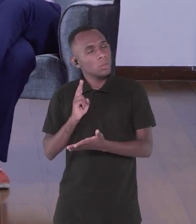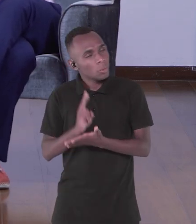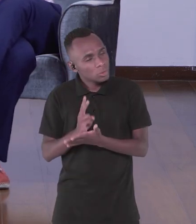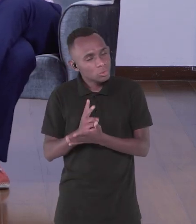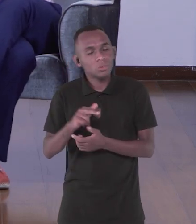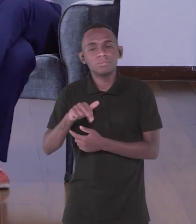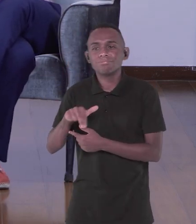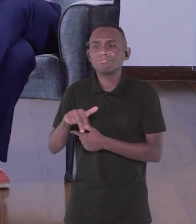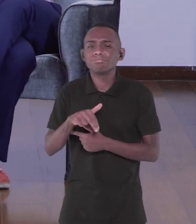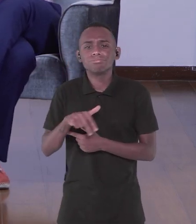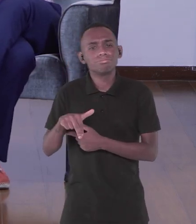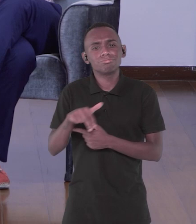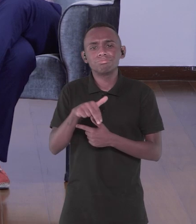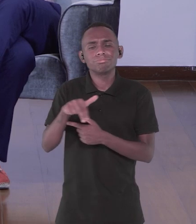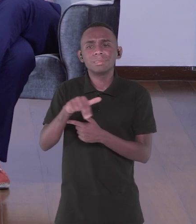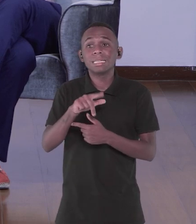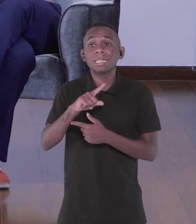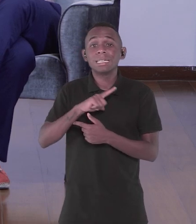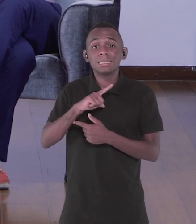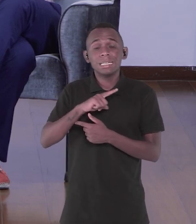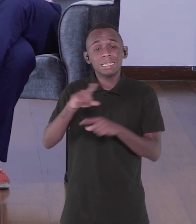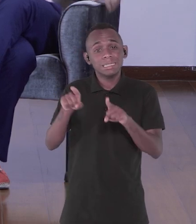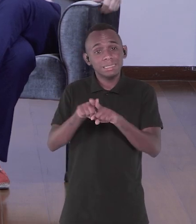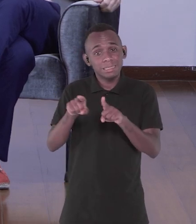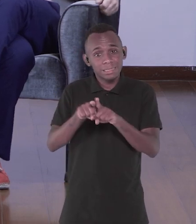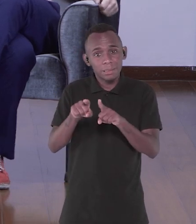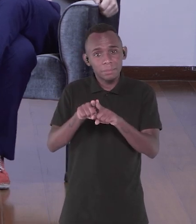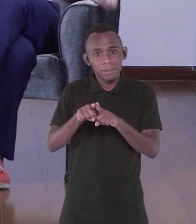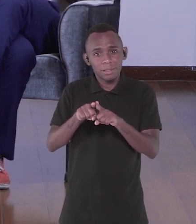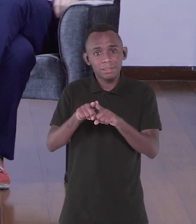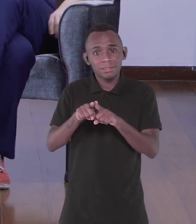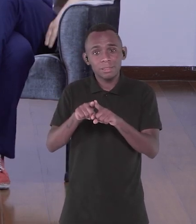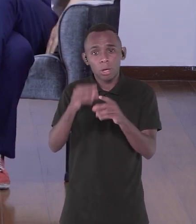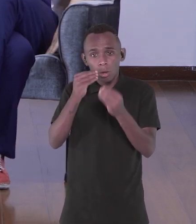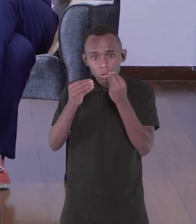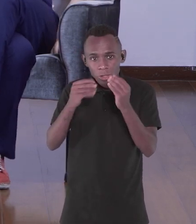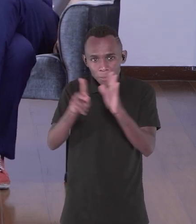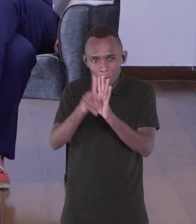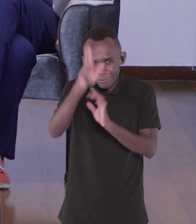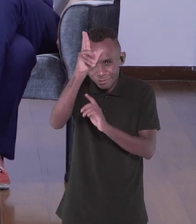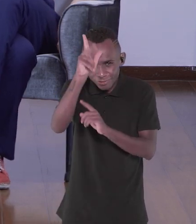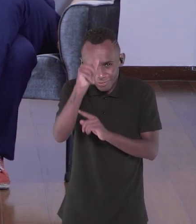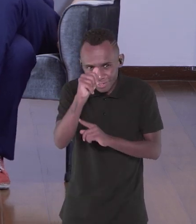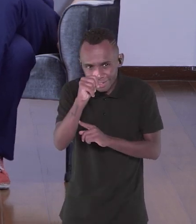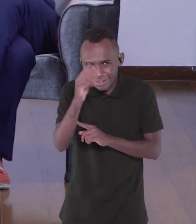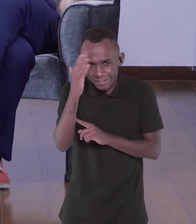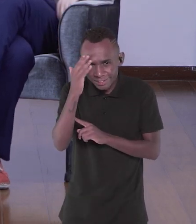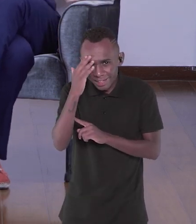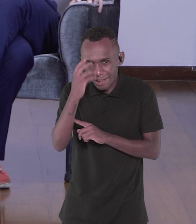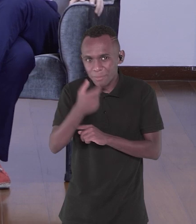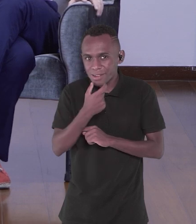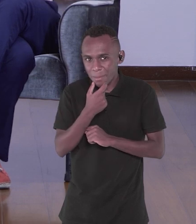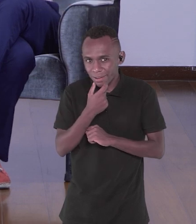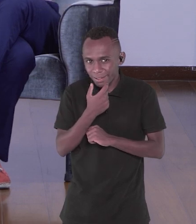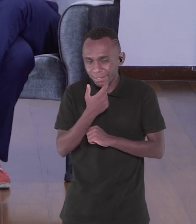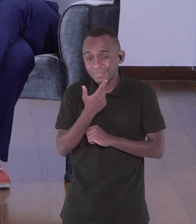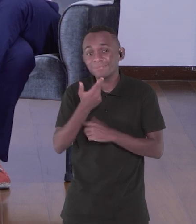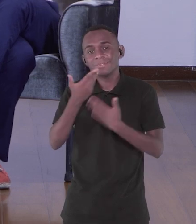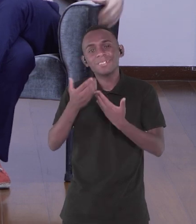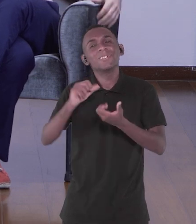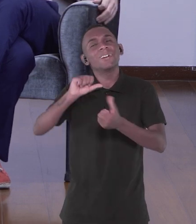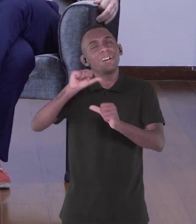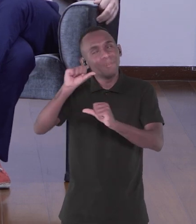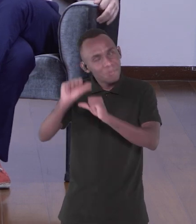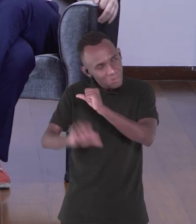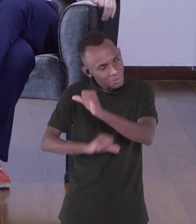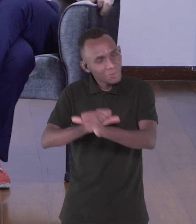pouco, aí tem aquela lanchonete de franguinho, né? Americana, né? E eles trocaram as